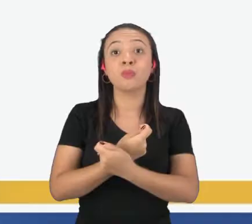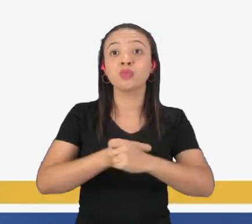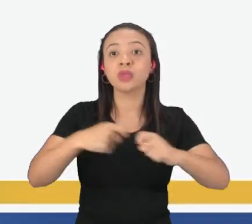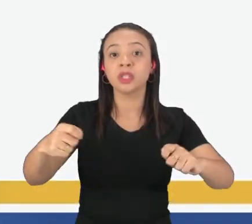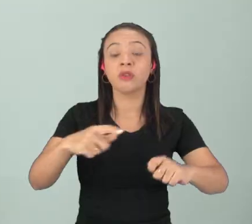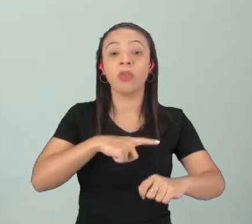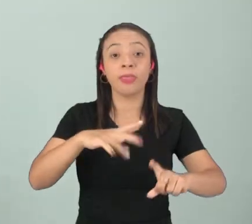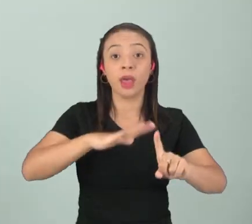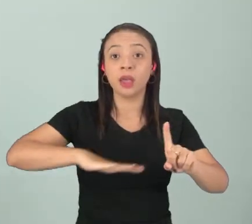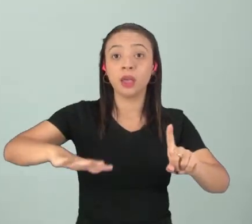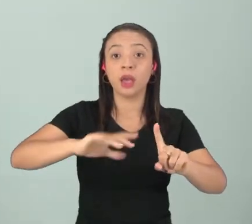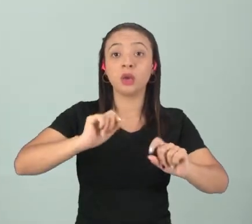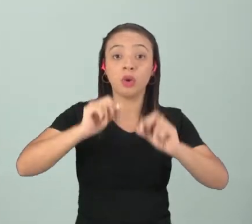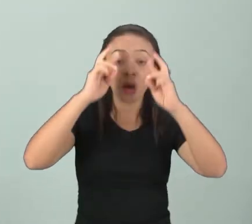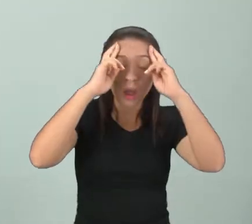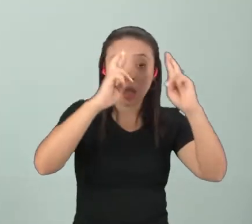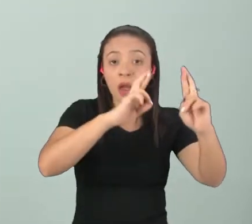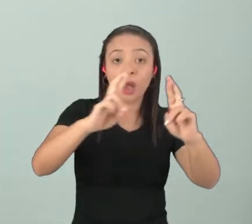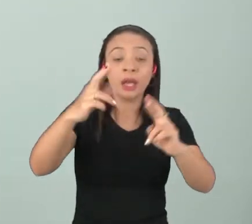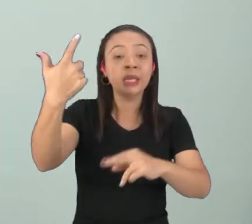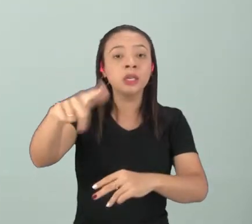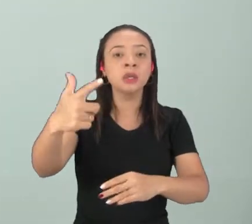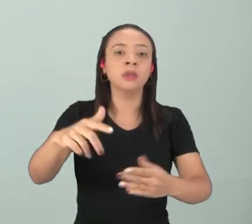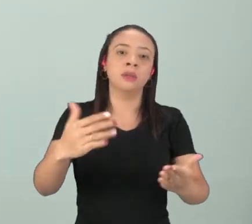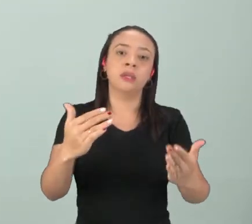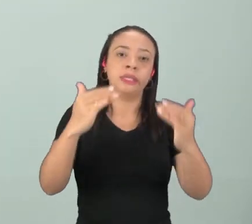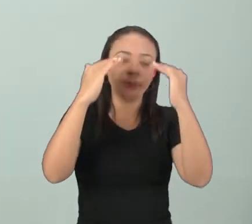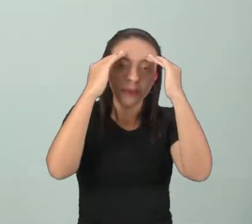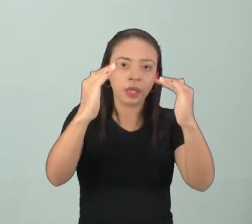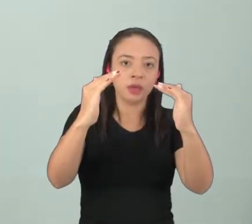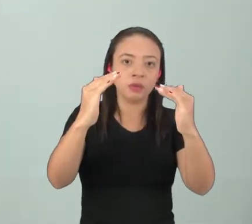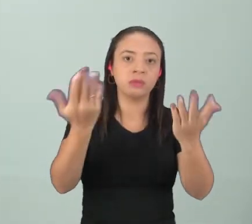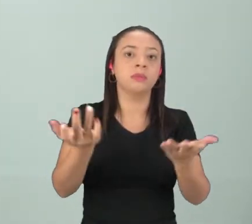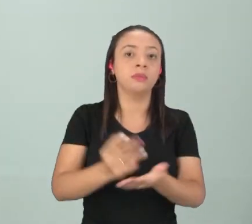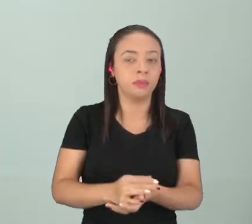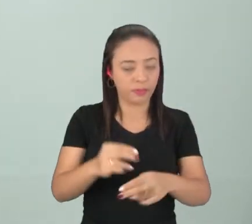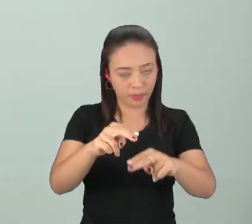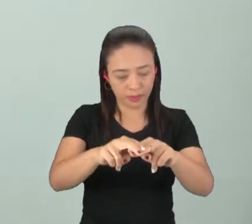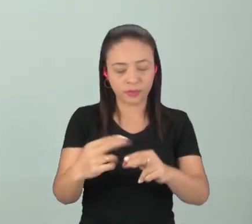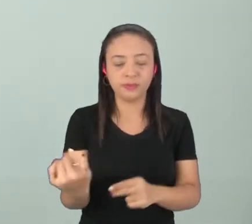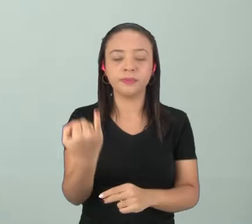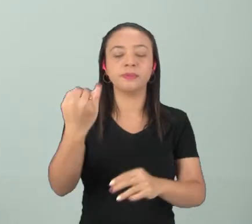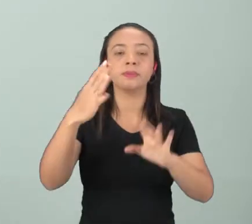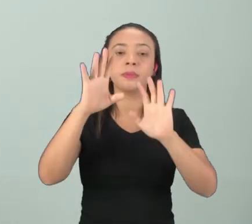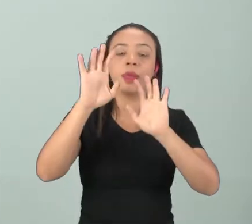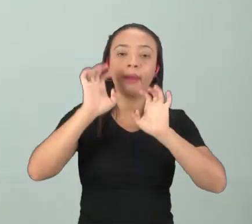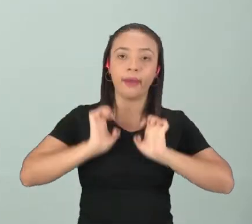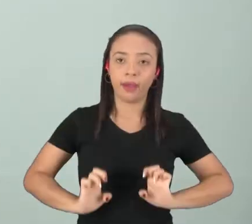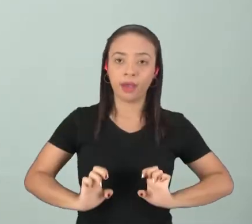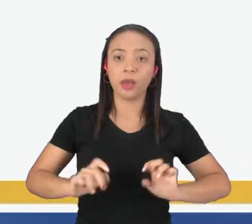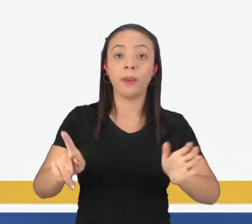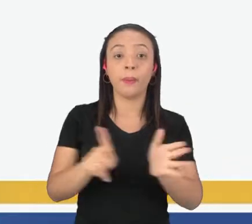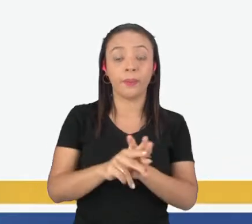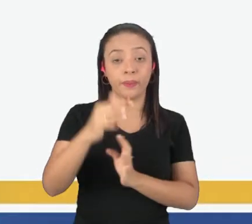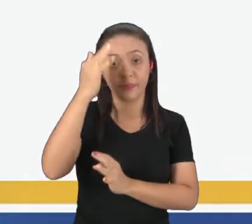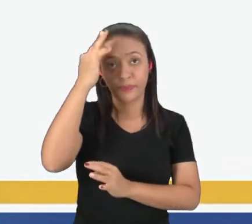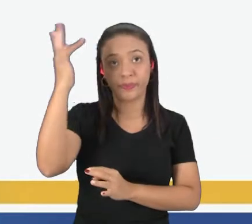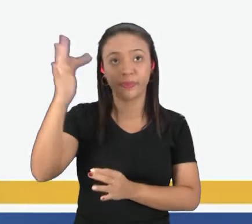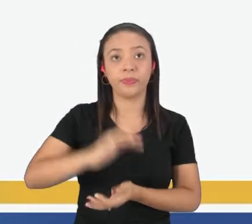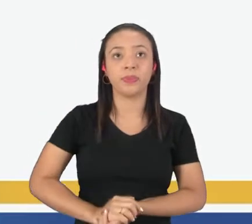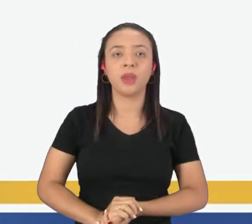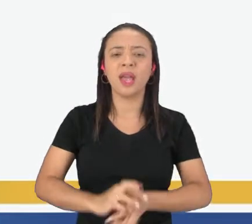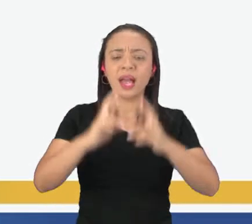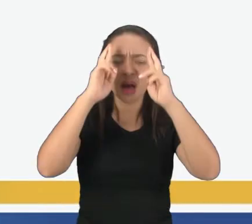sem respeito a normas e a regras. Isso é ética, uma área da filosofia. O que é